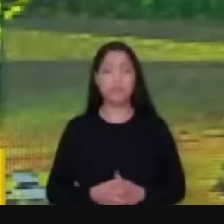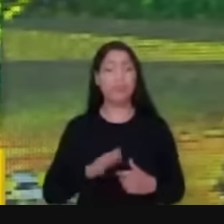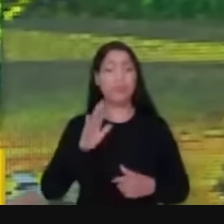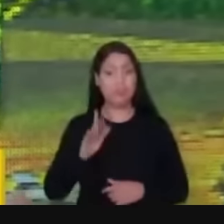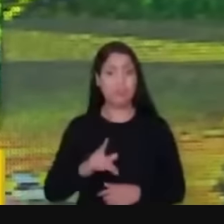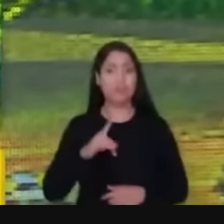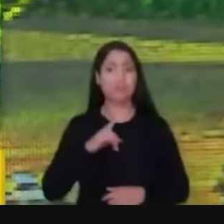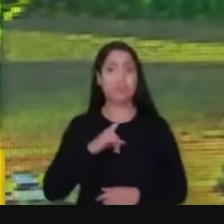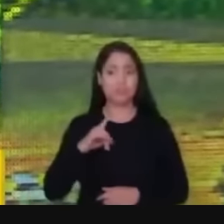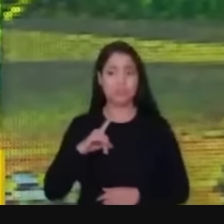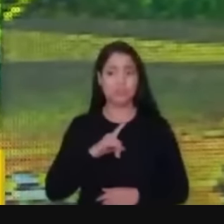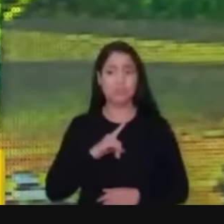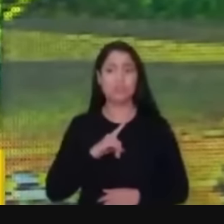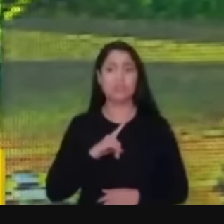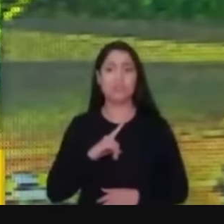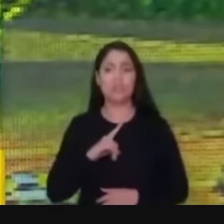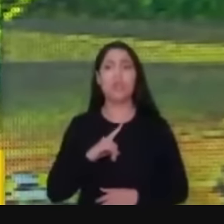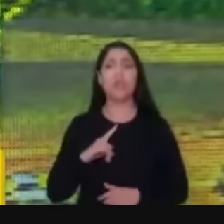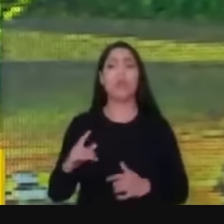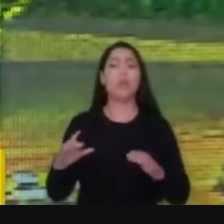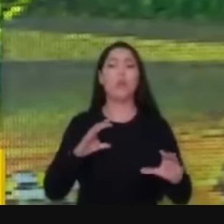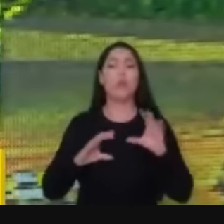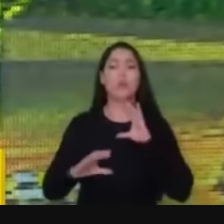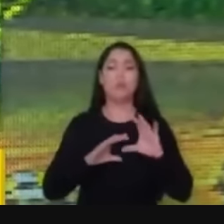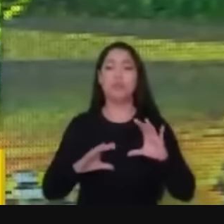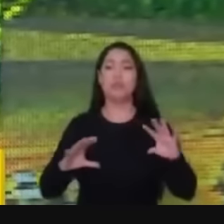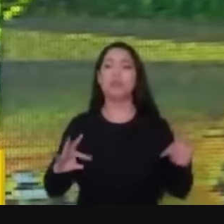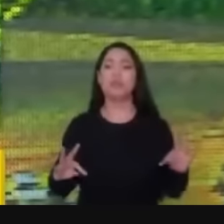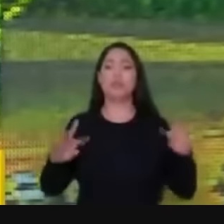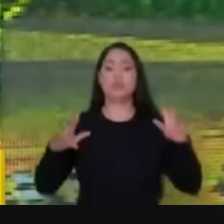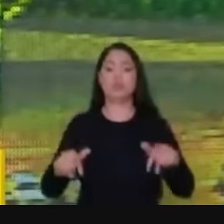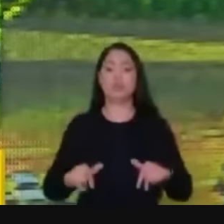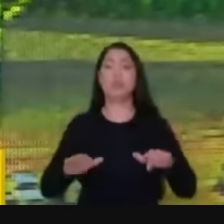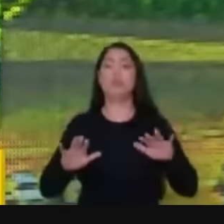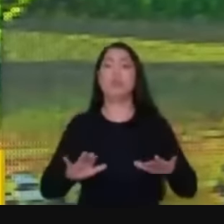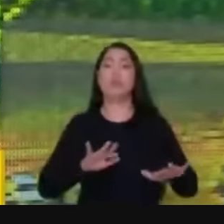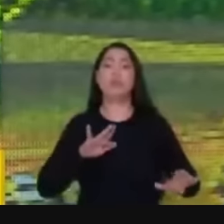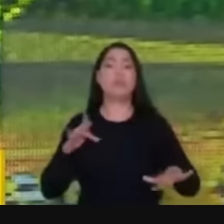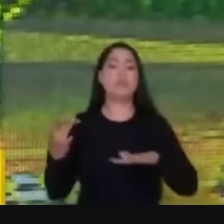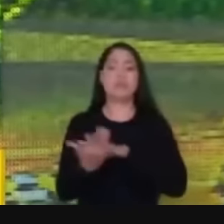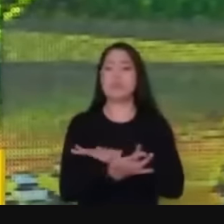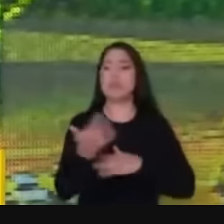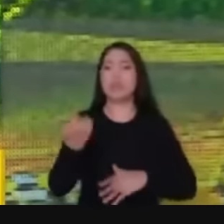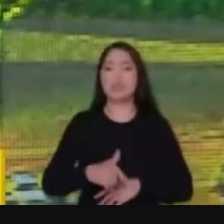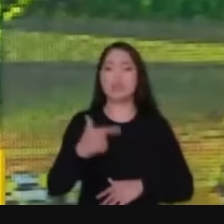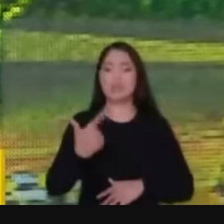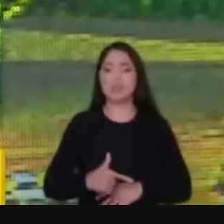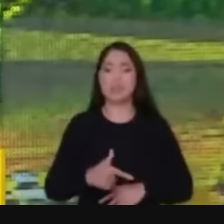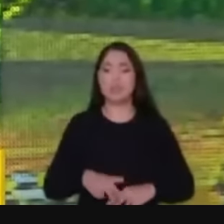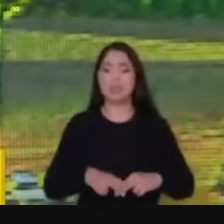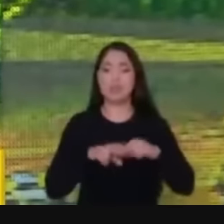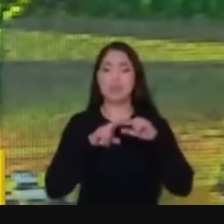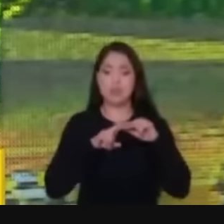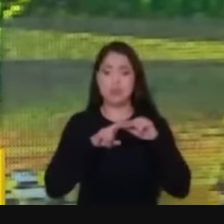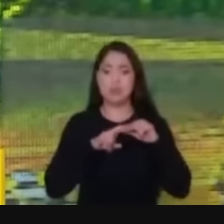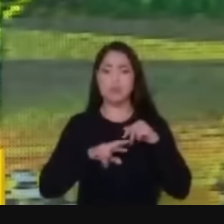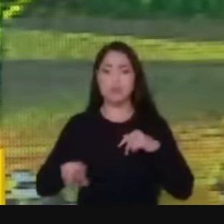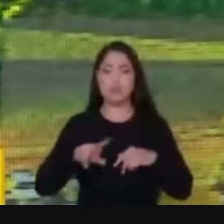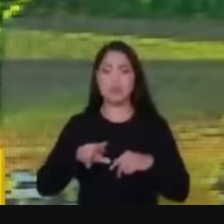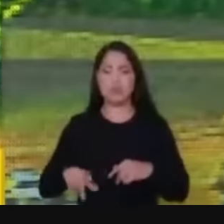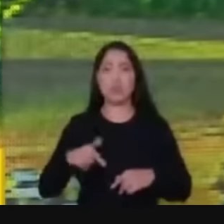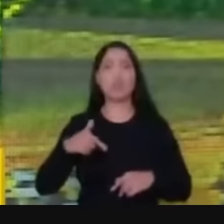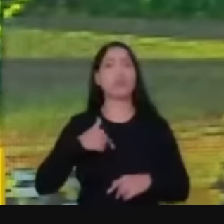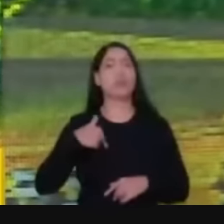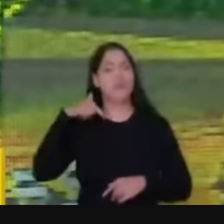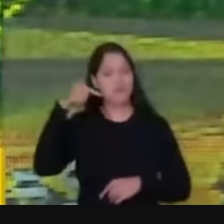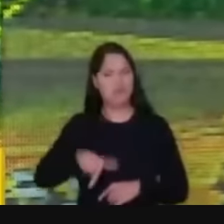para todos os demais meios de comunicação. Não há razoabilidade em se manter o que eu sempre